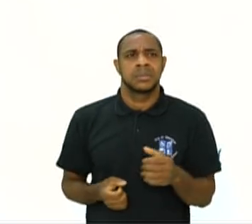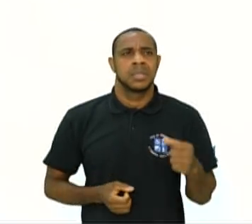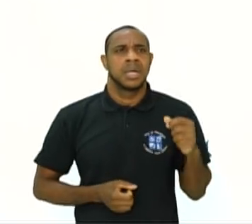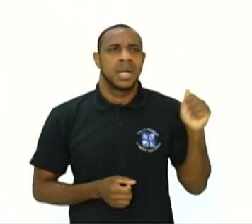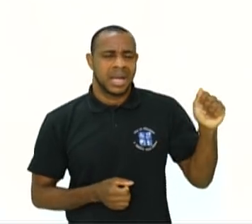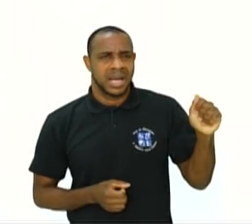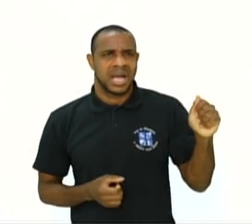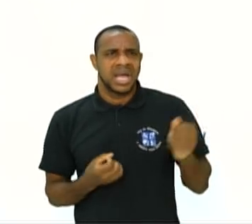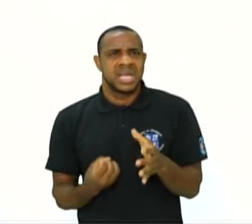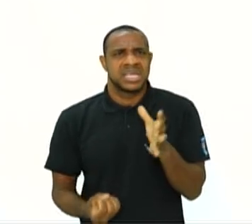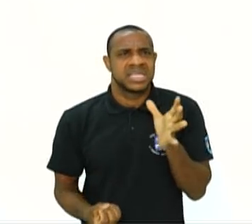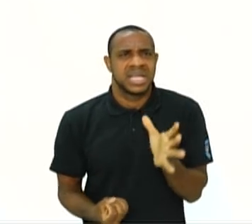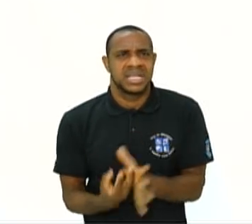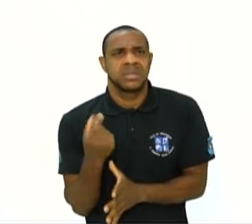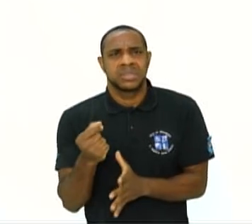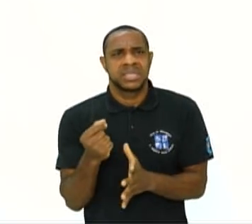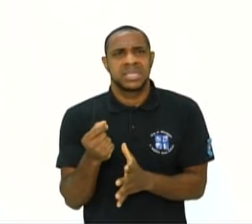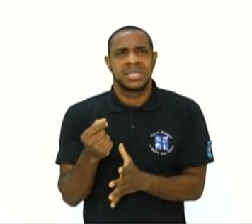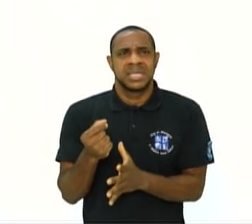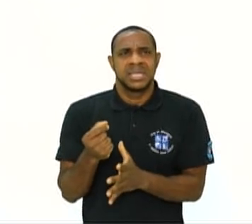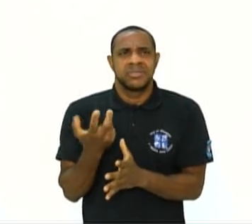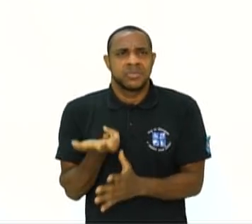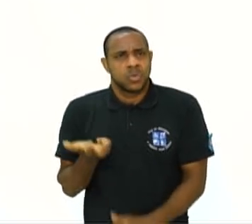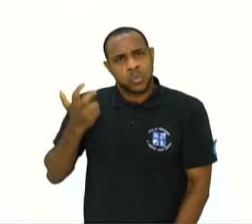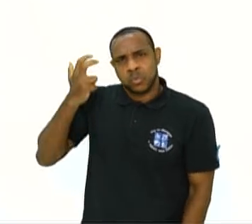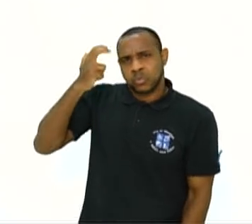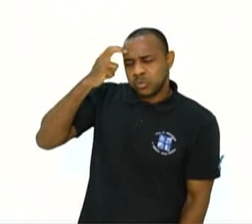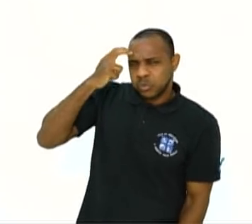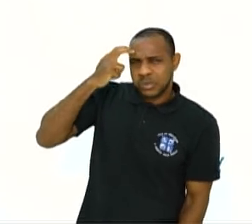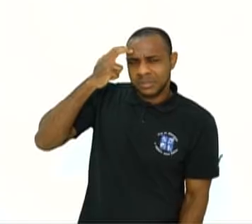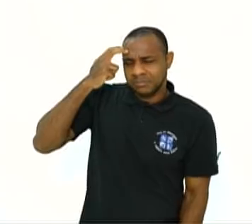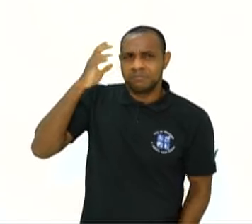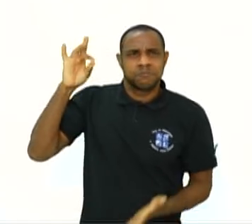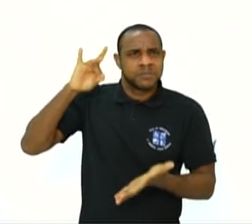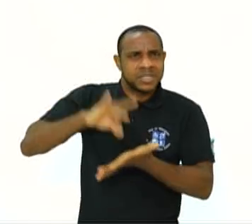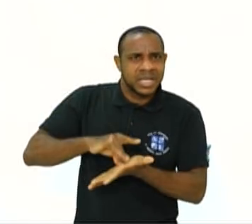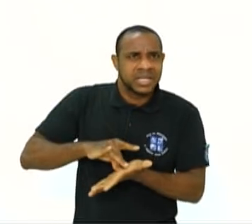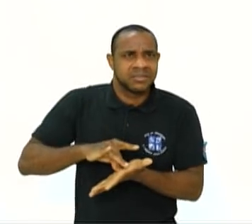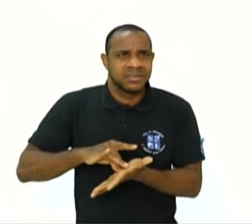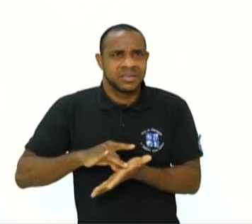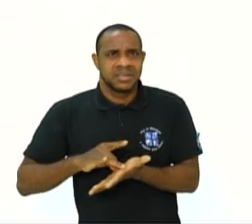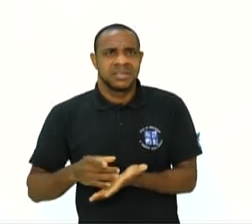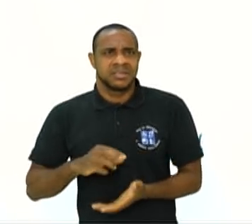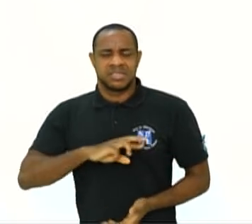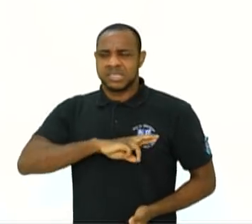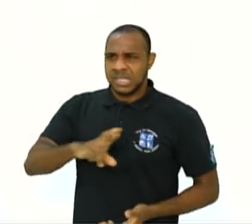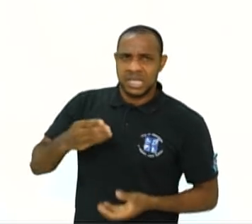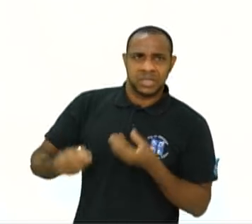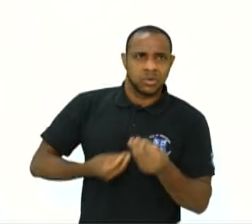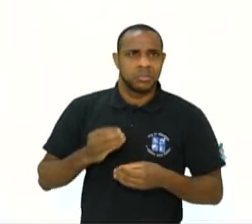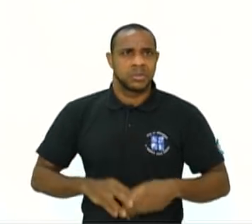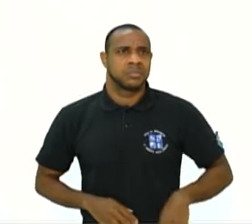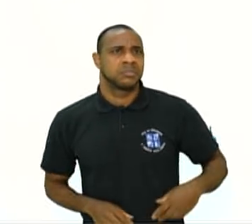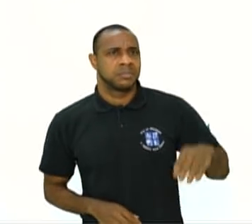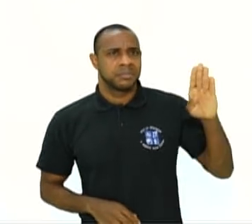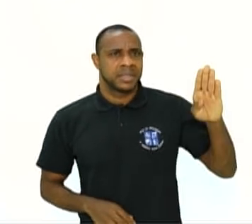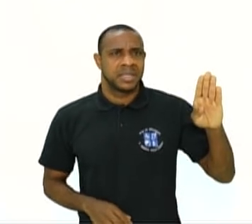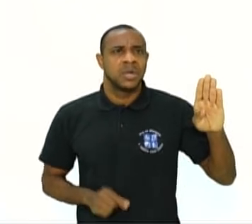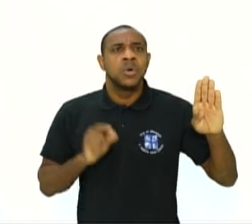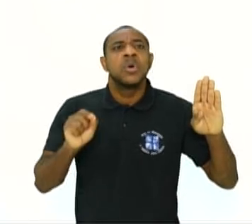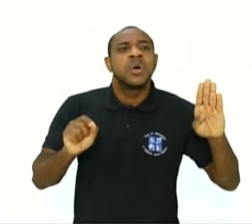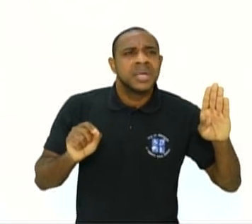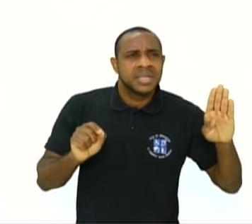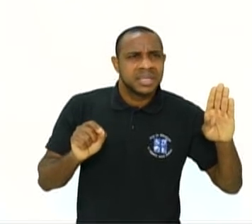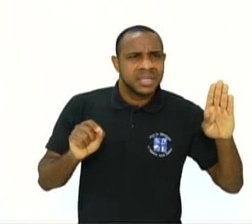de afetos e crenças. Letra B, que se plantar uma semente, ela brotará. E aí, você já está ligada